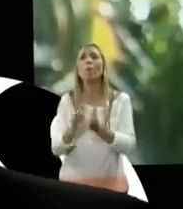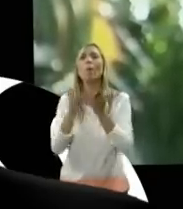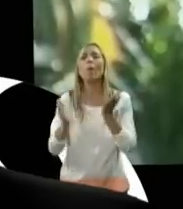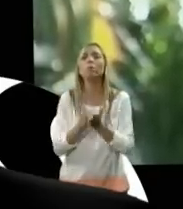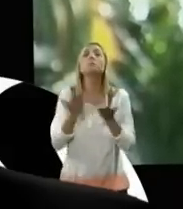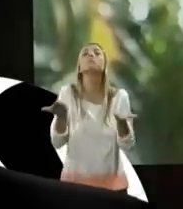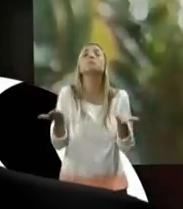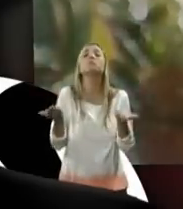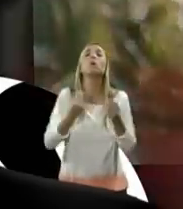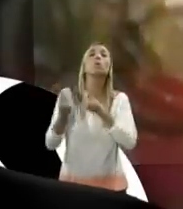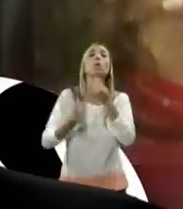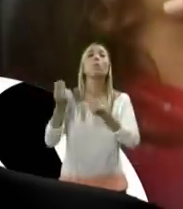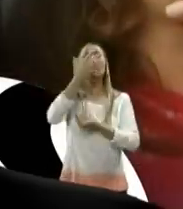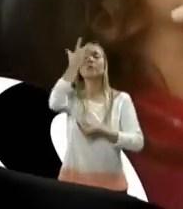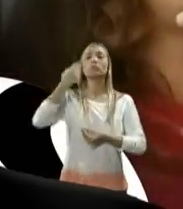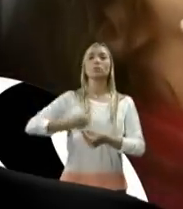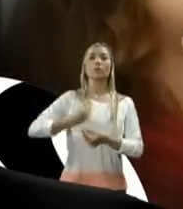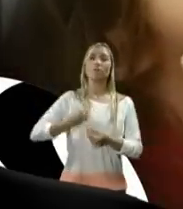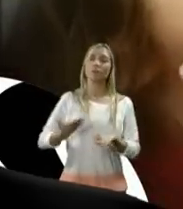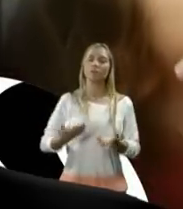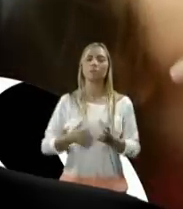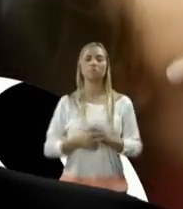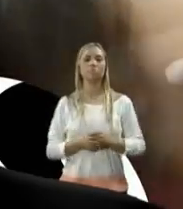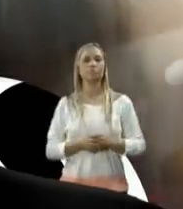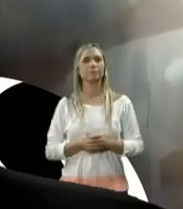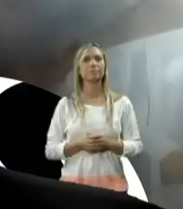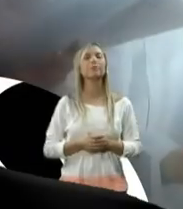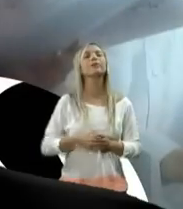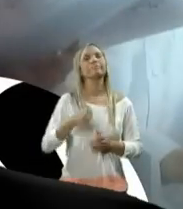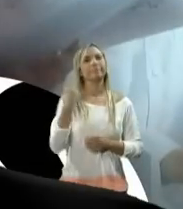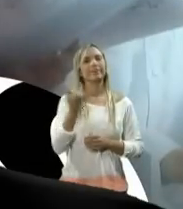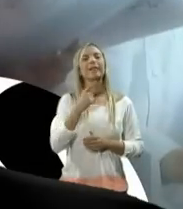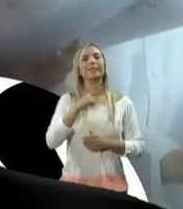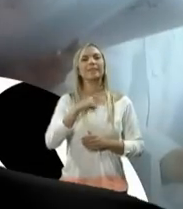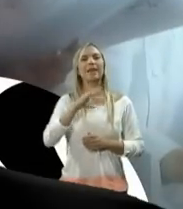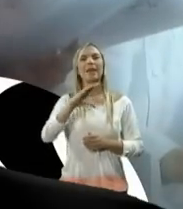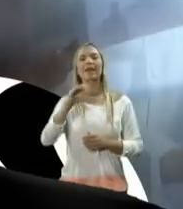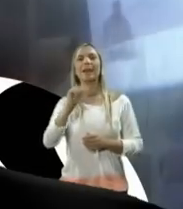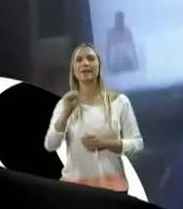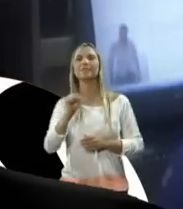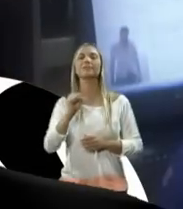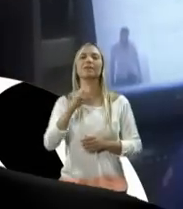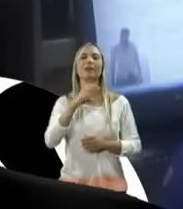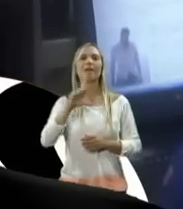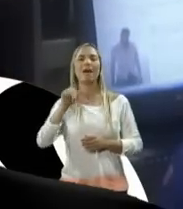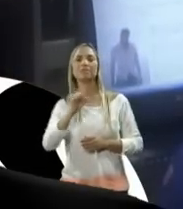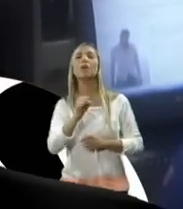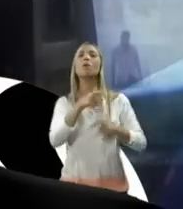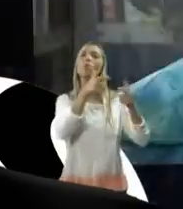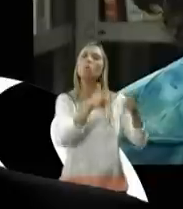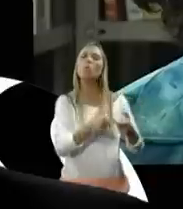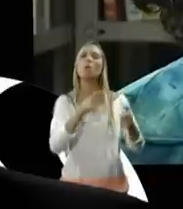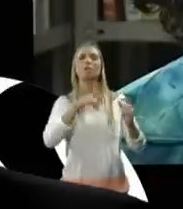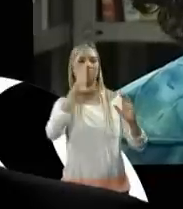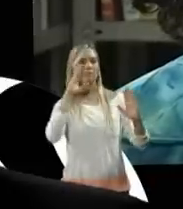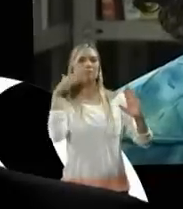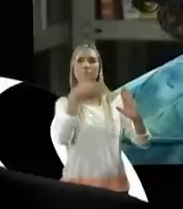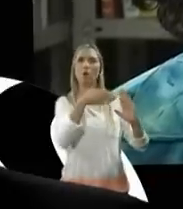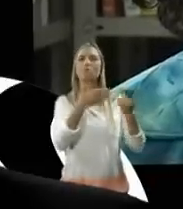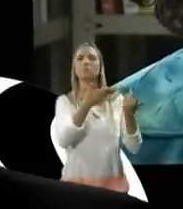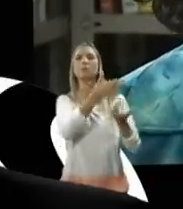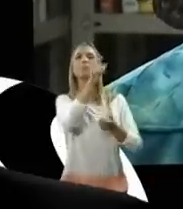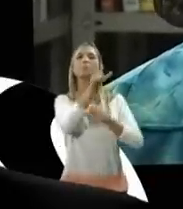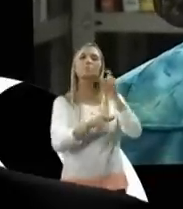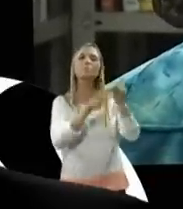recursos, de todos os direitos que as pessoas teriam? O CRAS é o Centro de Referência da Assistência Social, que tem como público prioritário